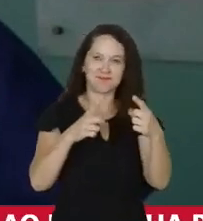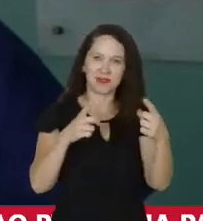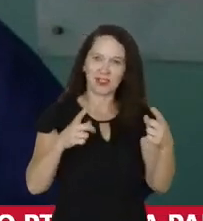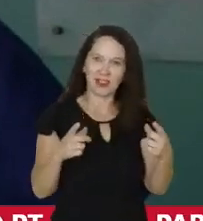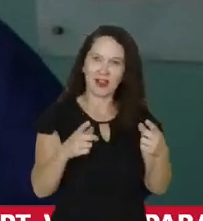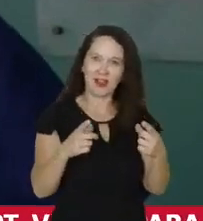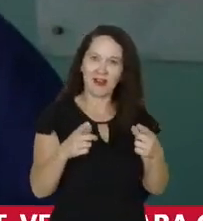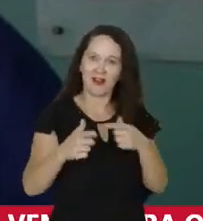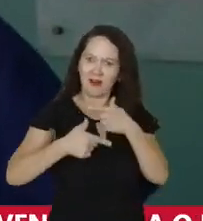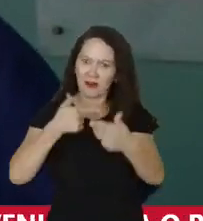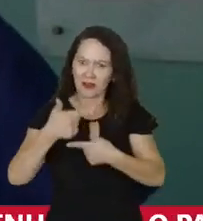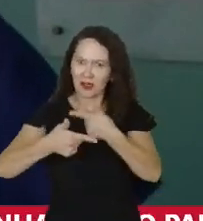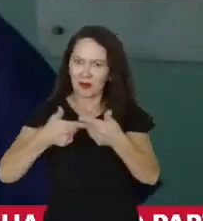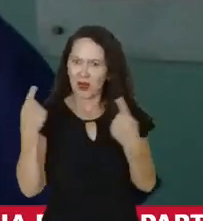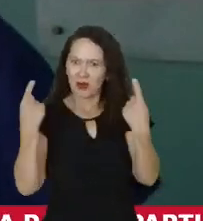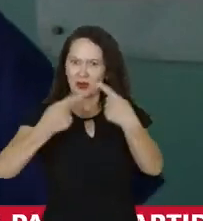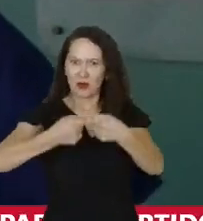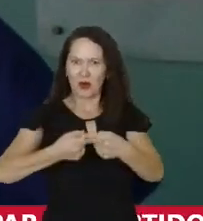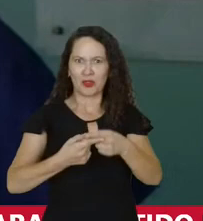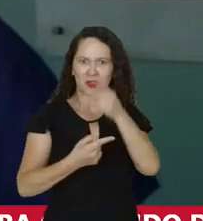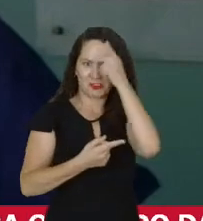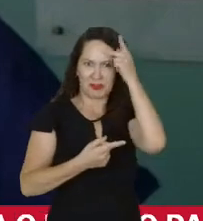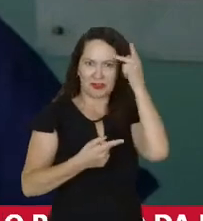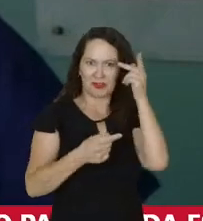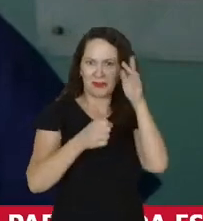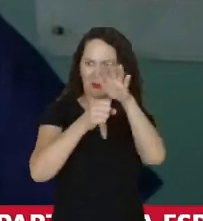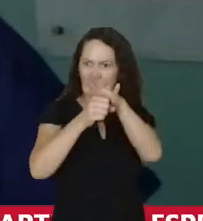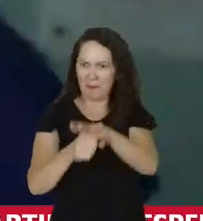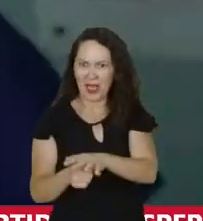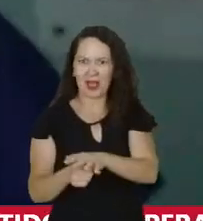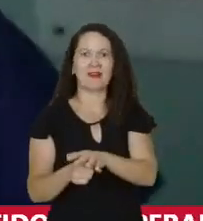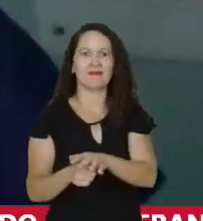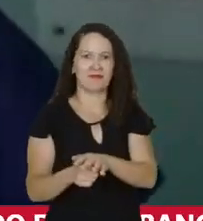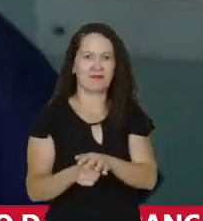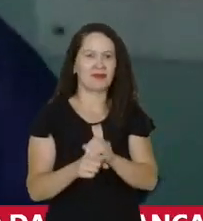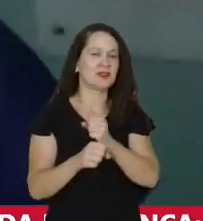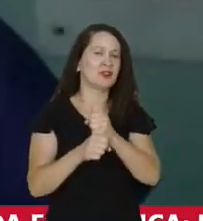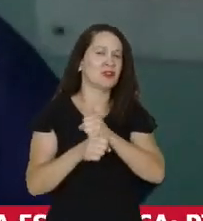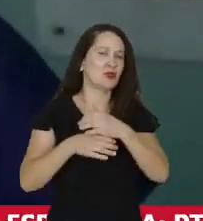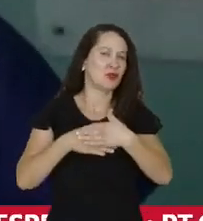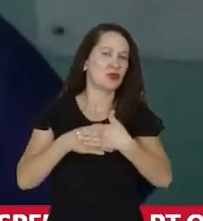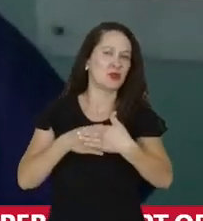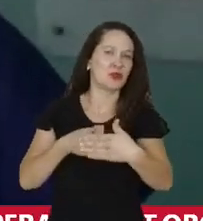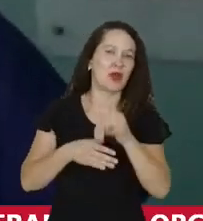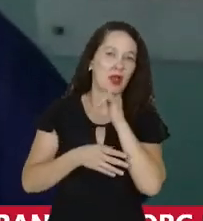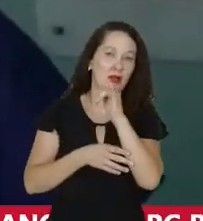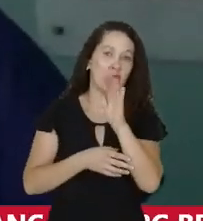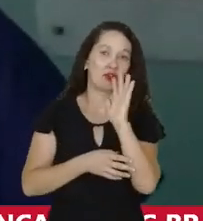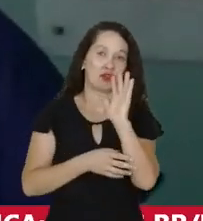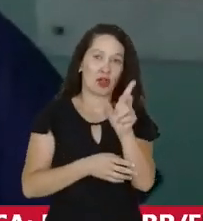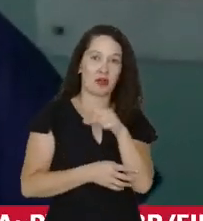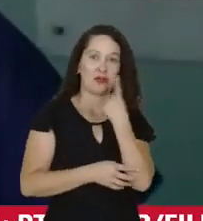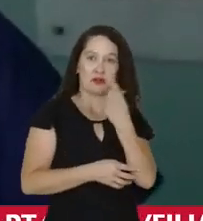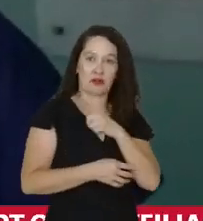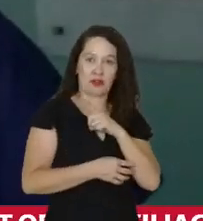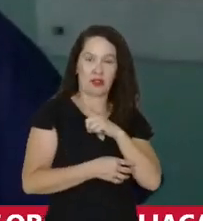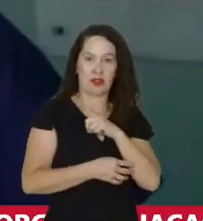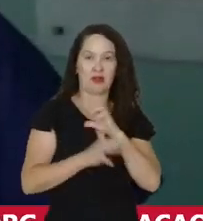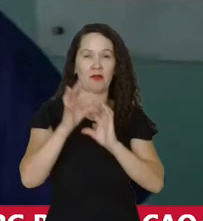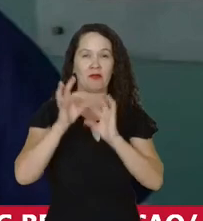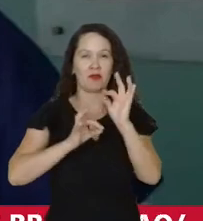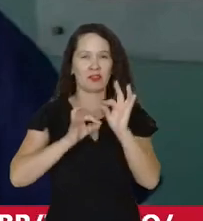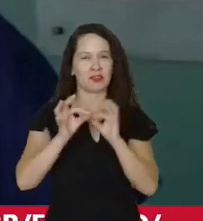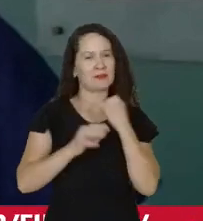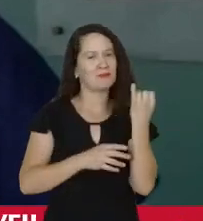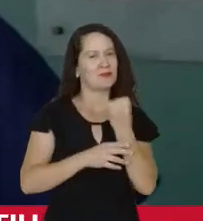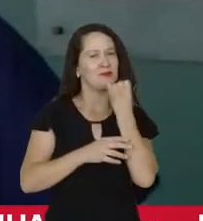grau de exploração e de dominação, né? E nos últimos anos, como já foi dito, a gente tem um processo